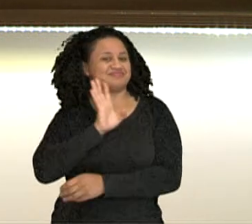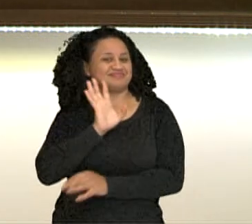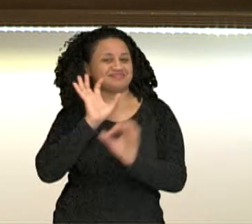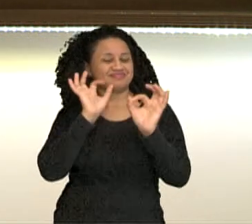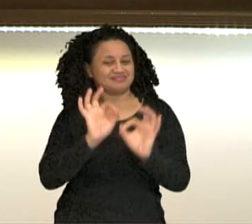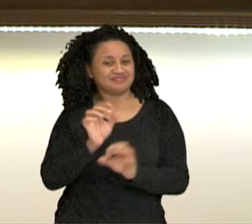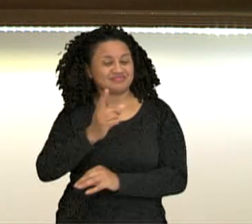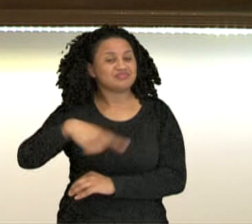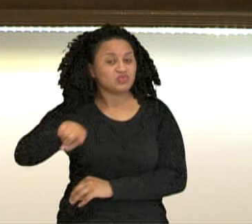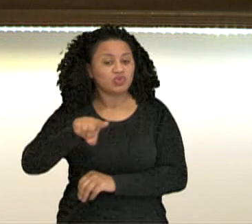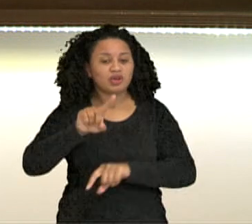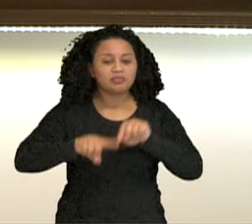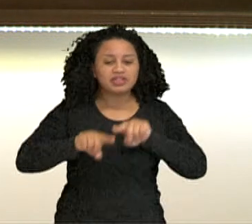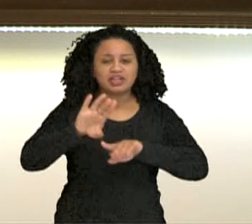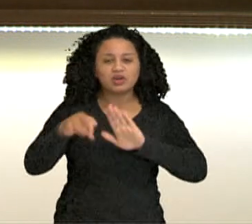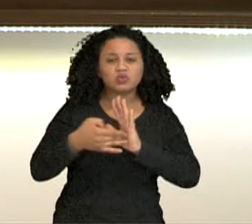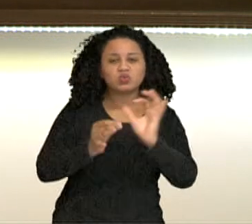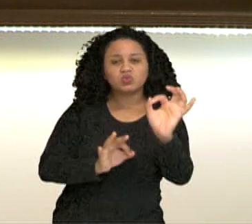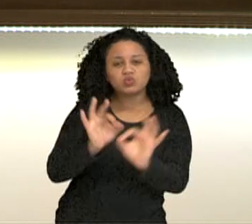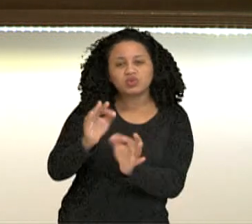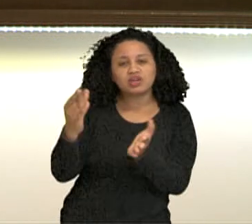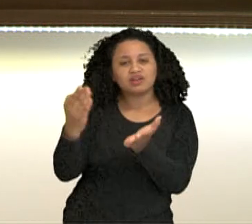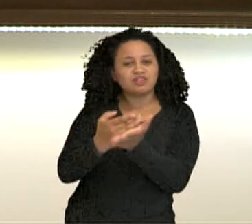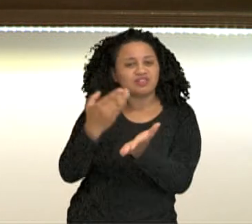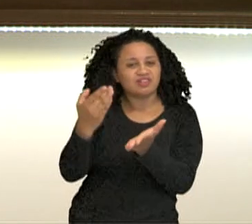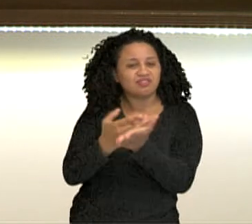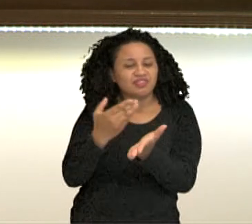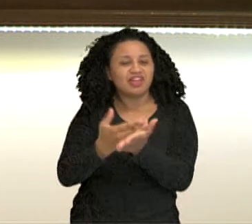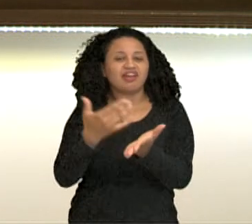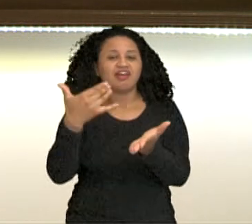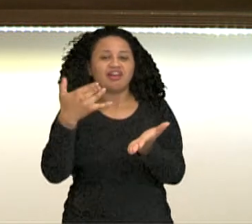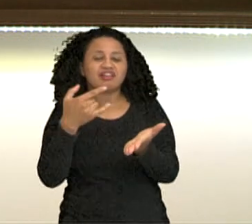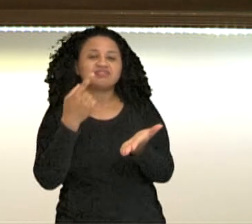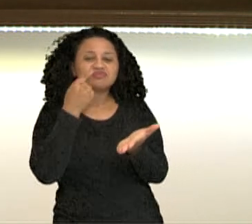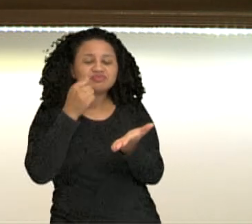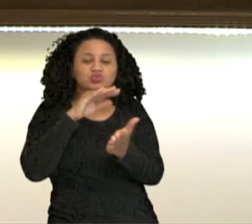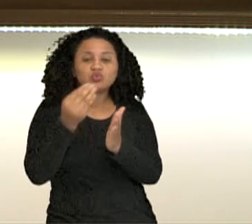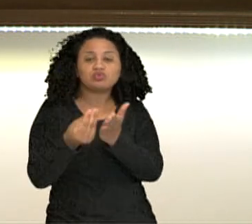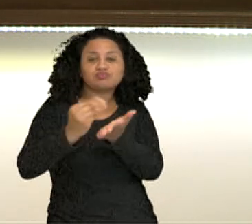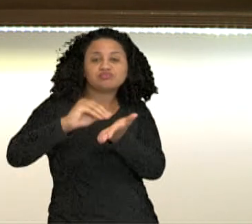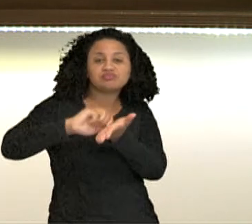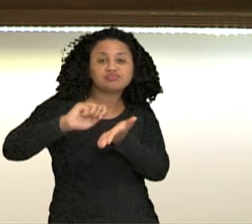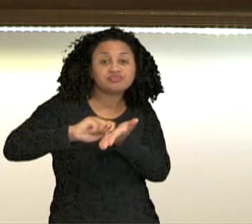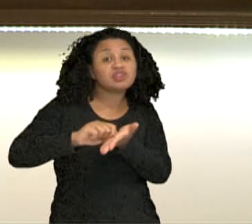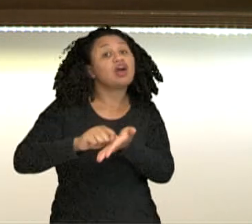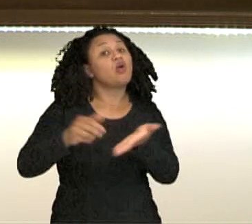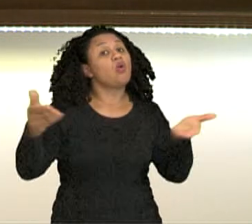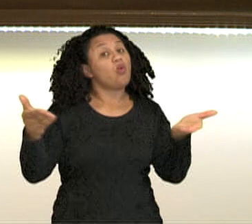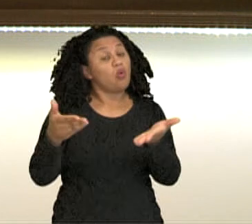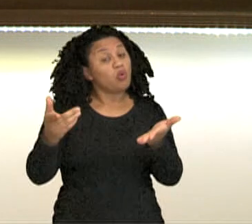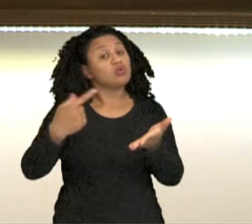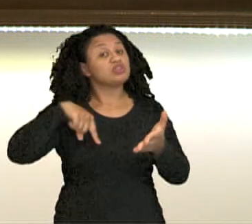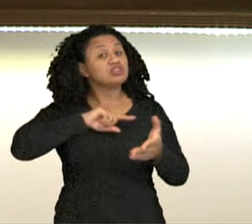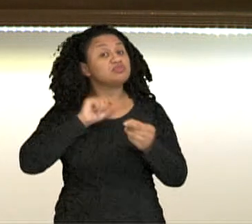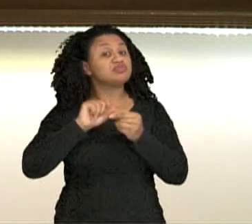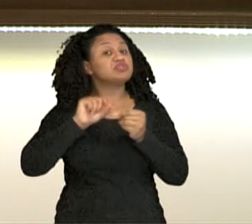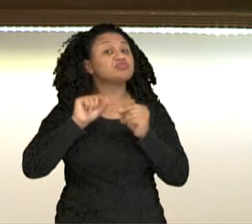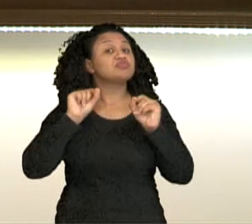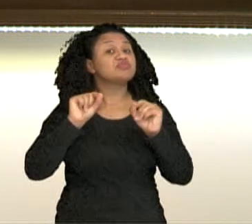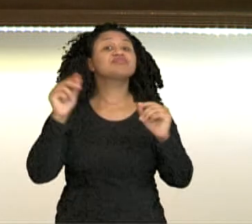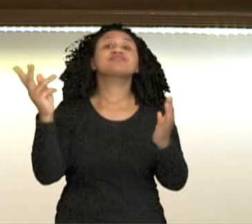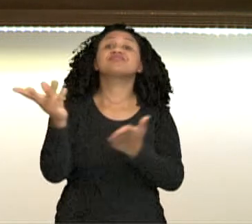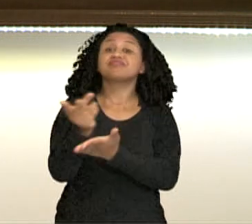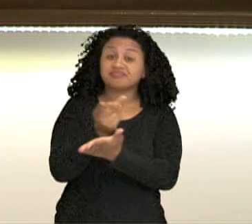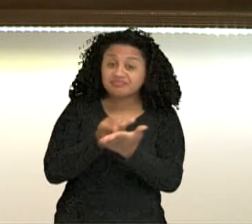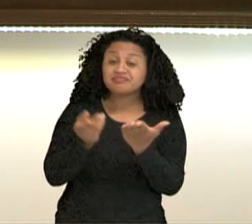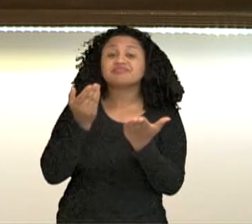E vocês, estão com o material aí separadinho, o caderno, a caneta, o lápis para anotar? E hoje nós vamos fazer desenho nas nossas